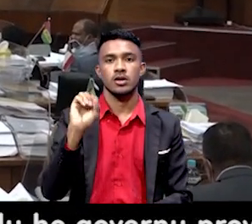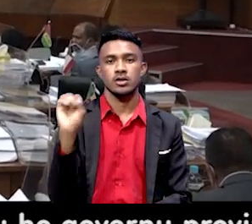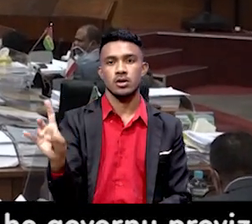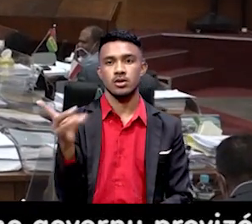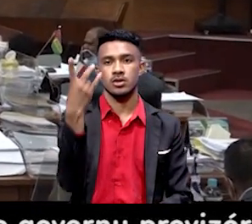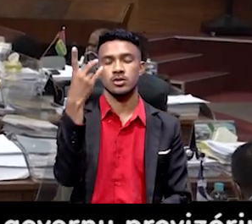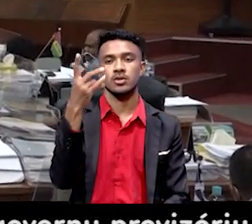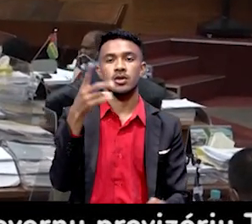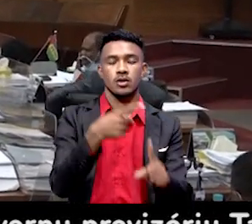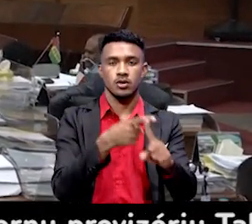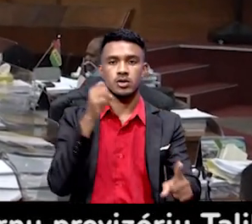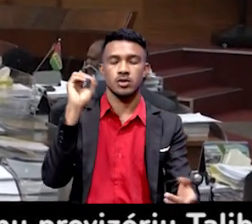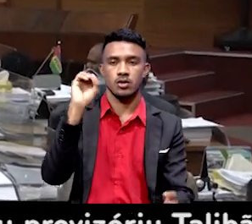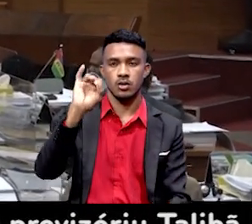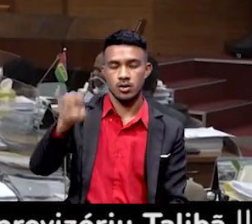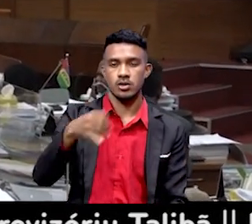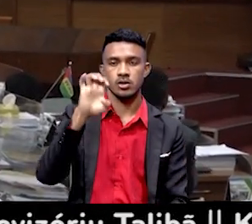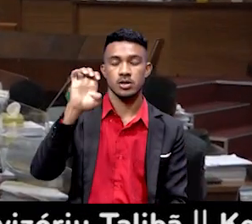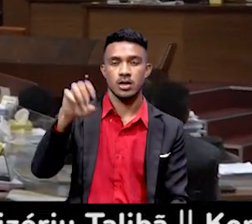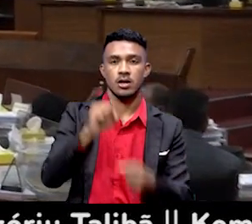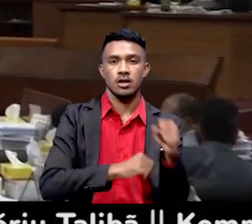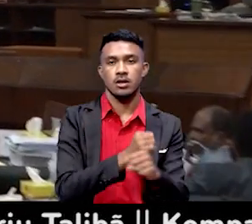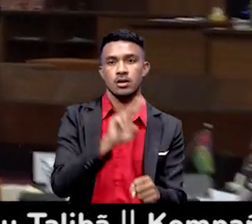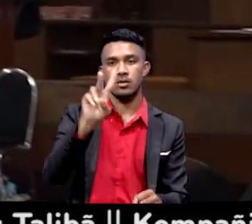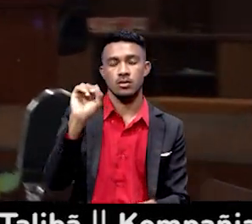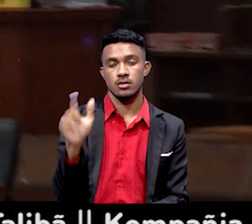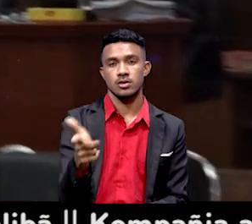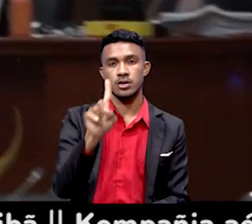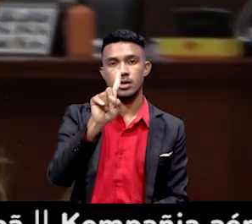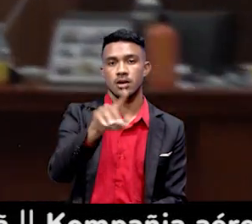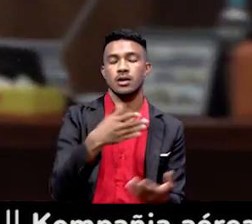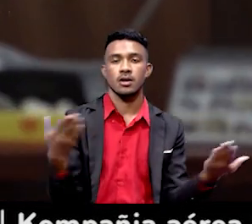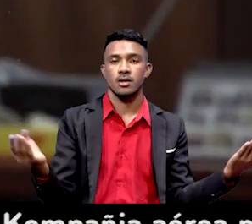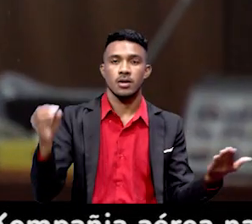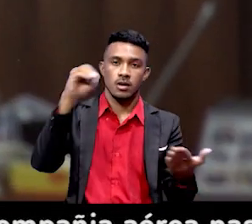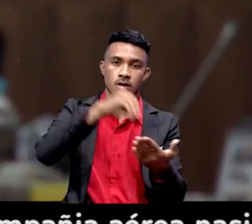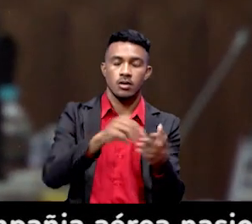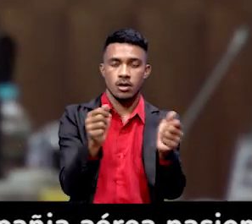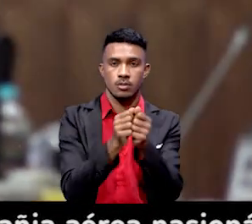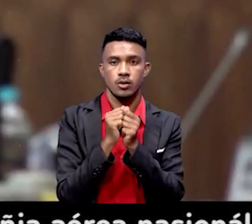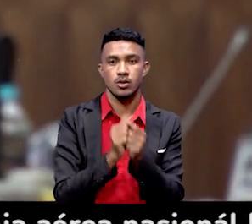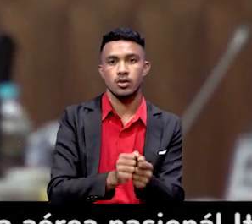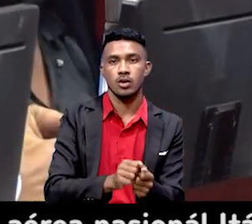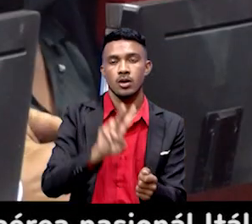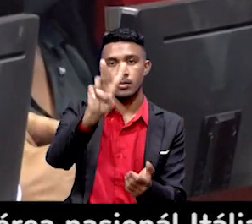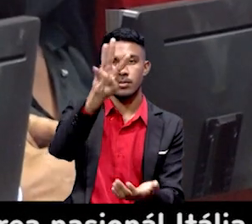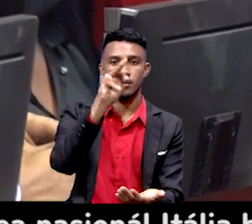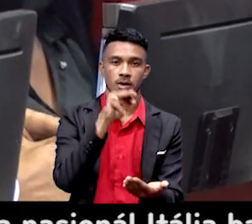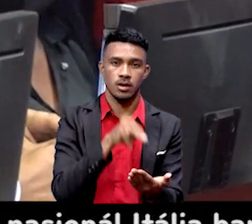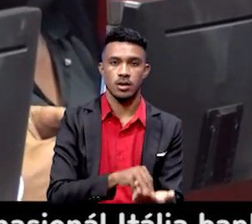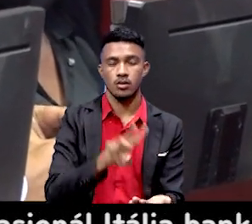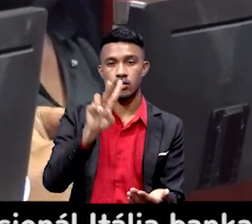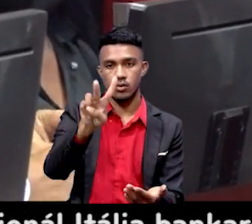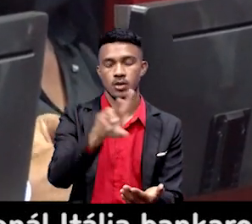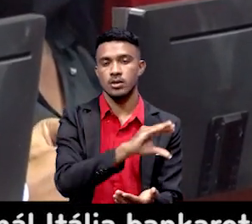Husi Orçamento Geral Estado tinan Rihunrua Ruanulu Resinida, nebe hamutuk bilhão rua resin. Husi